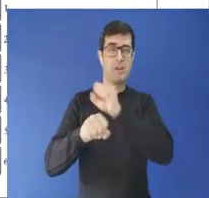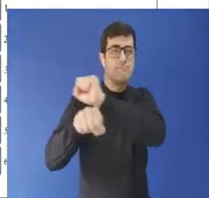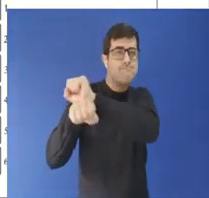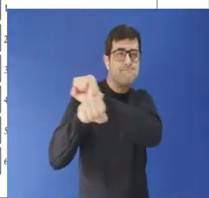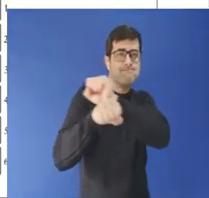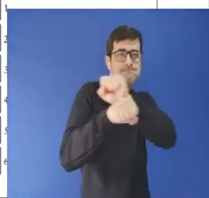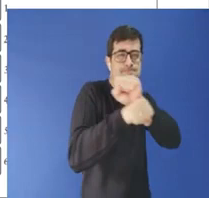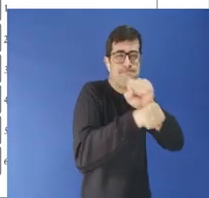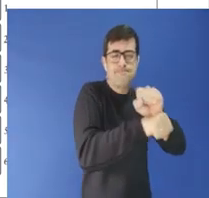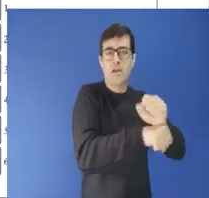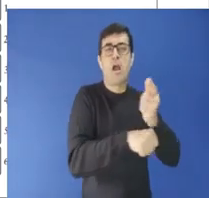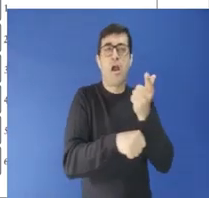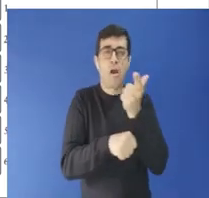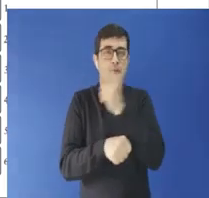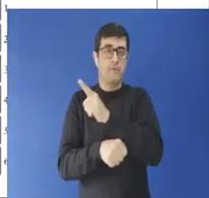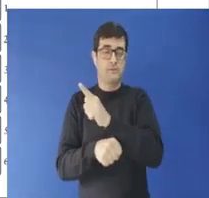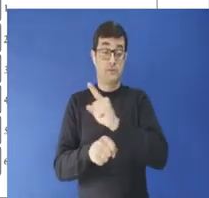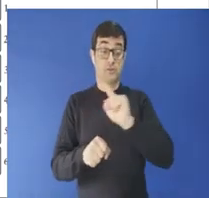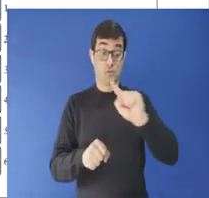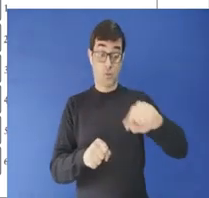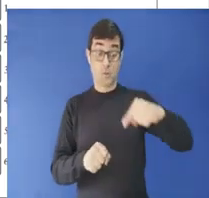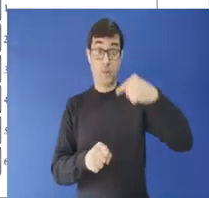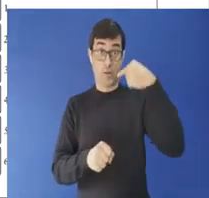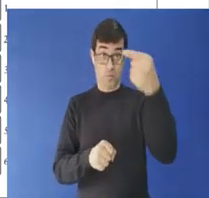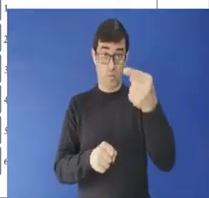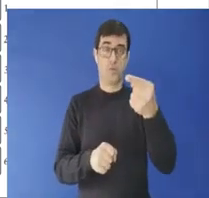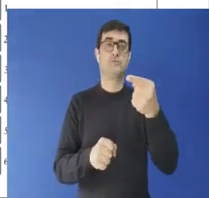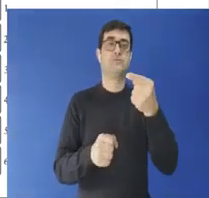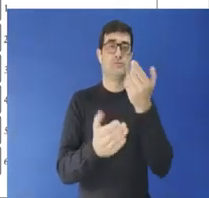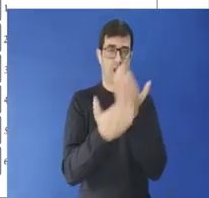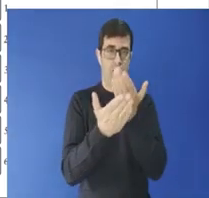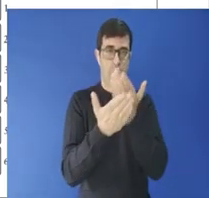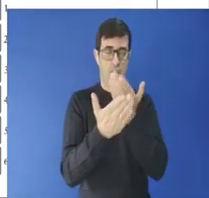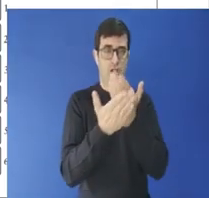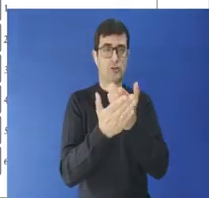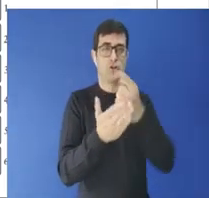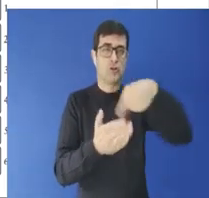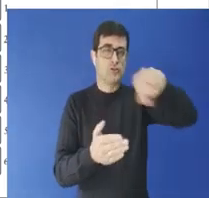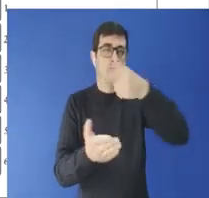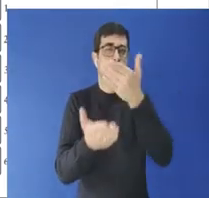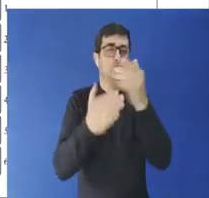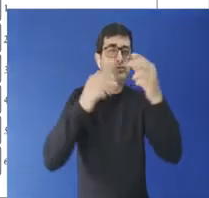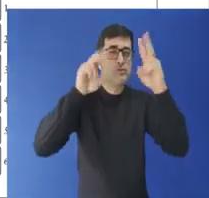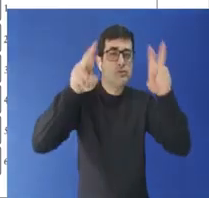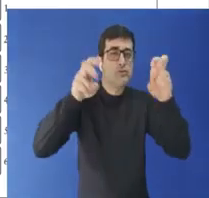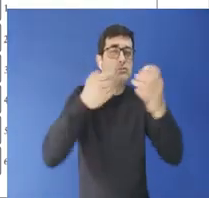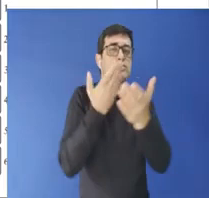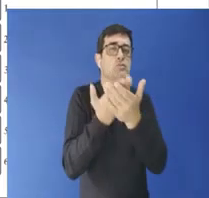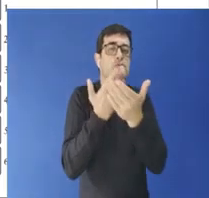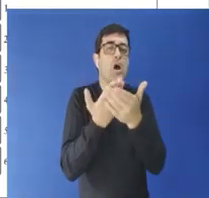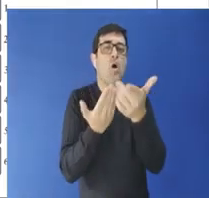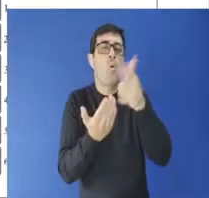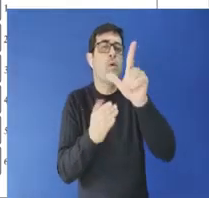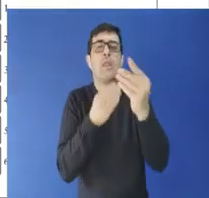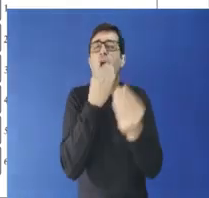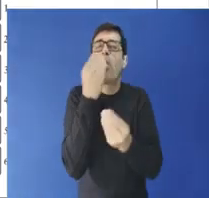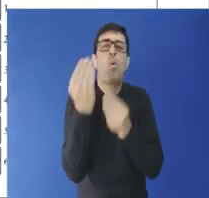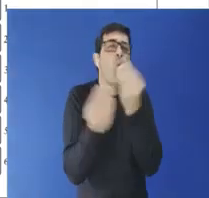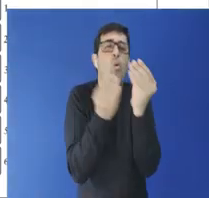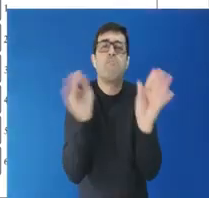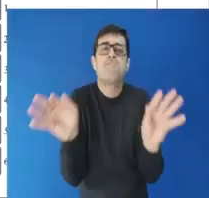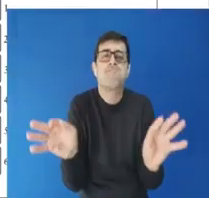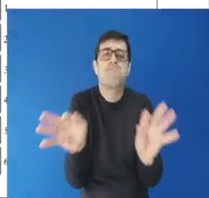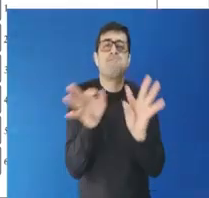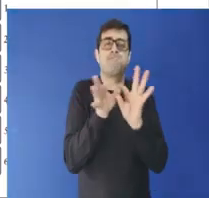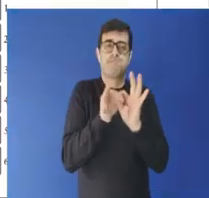na próxima videoaula, a gente vai trabalhar como vai ocorrer a união desses cátions